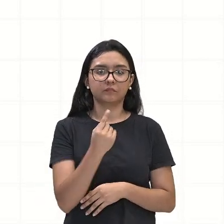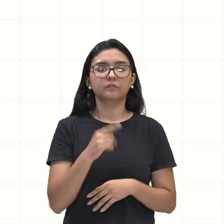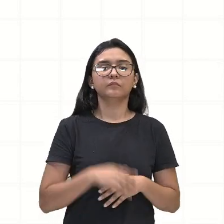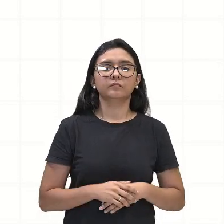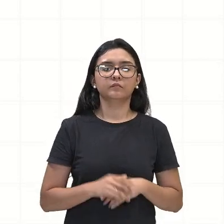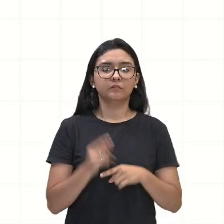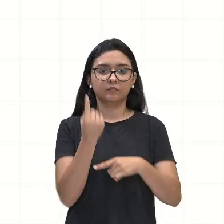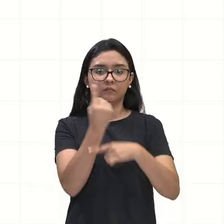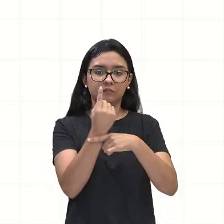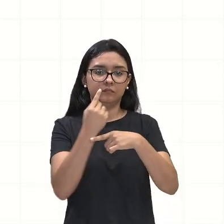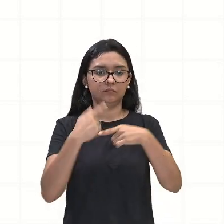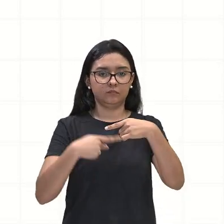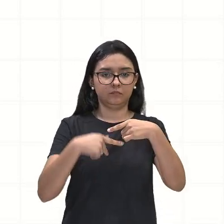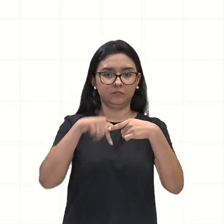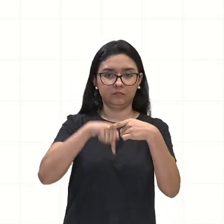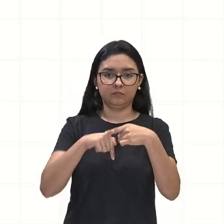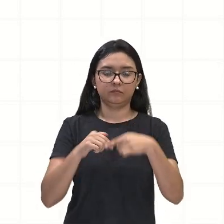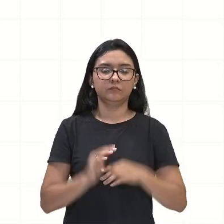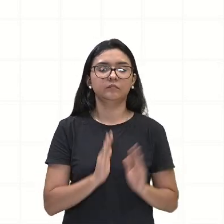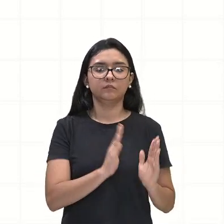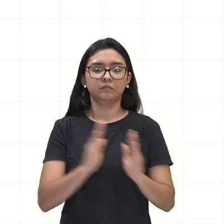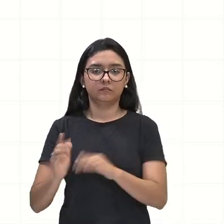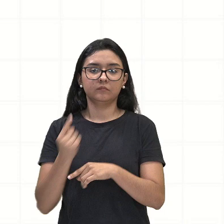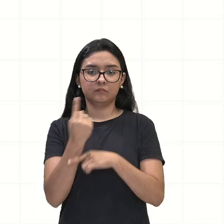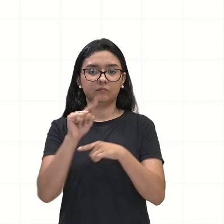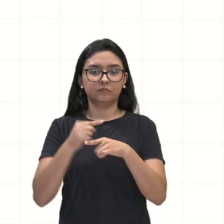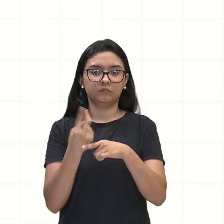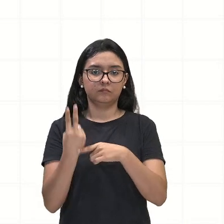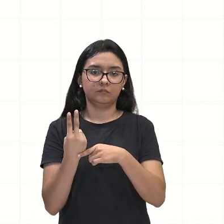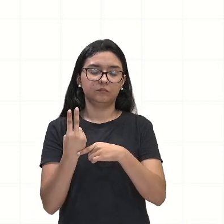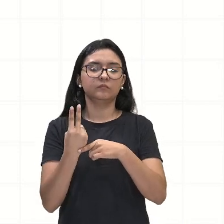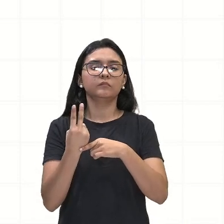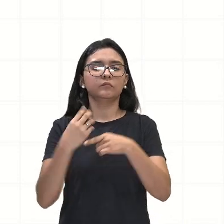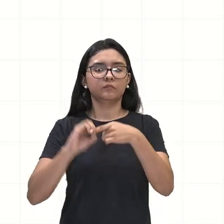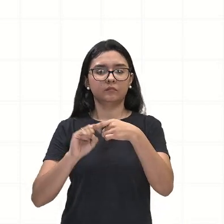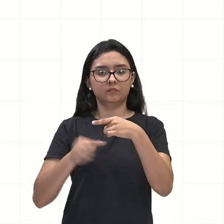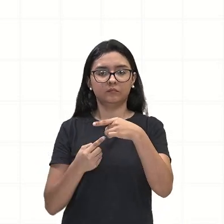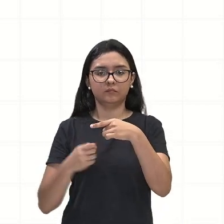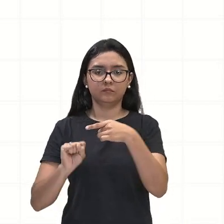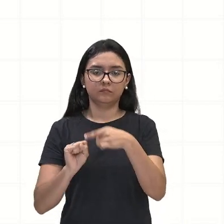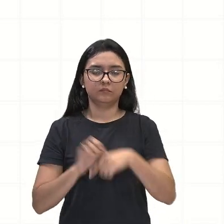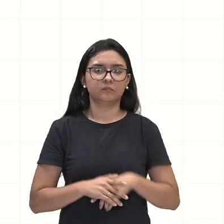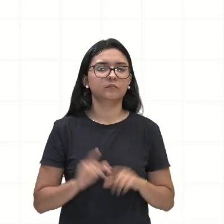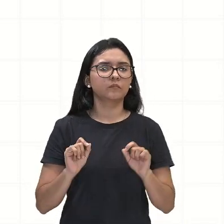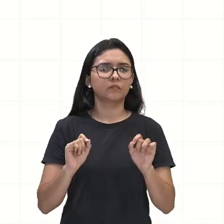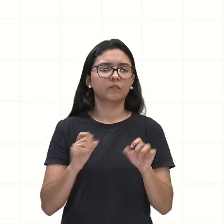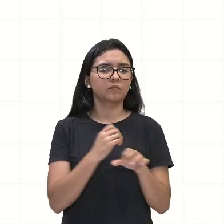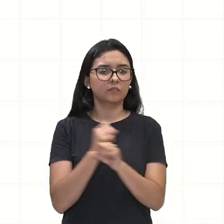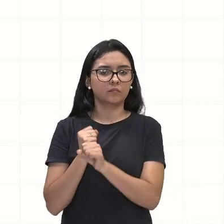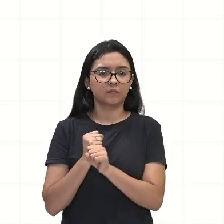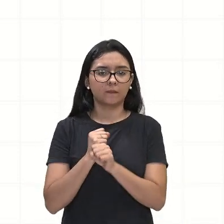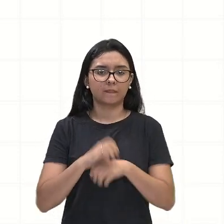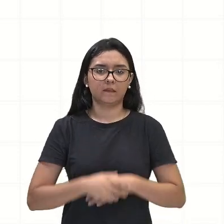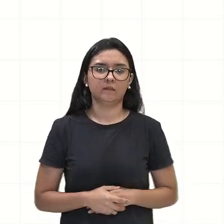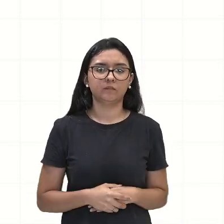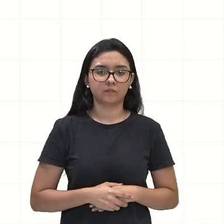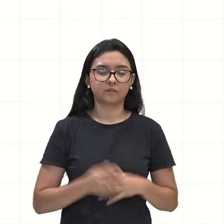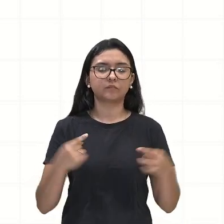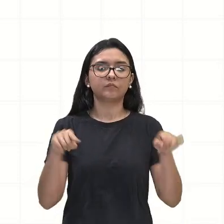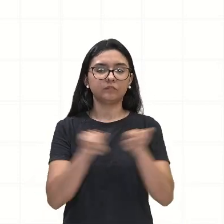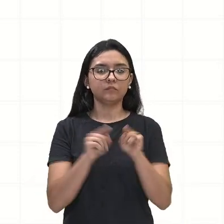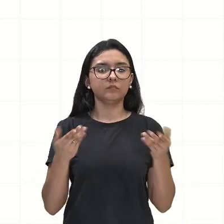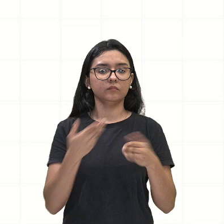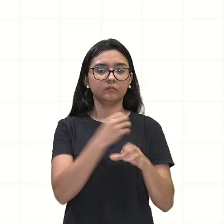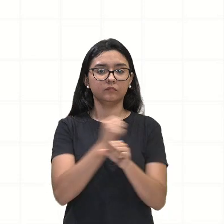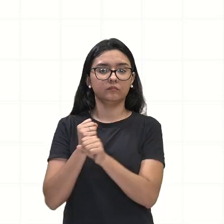assim como 1,2 vai estar para 0,8. Então, o que é que eu posso fazer aí? Fazer o produto do meio pelos